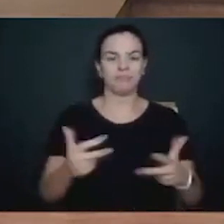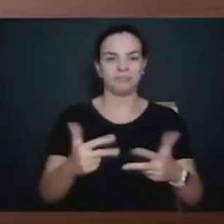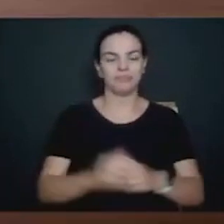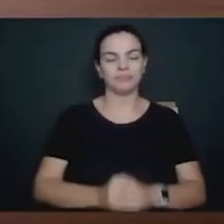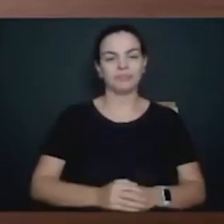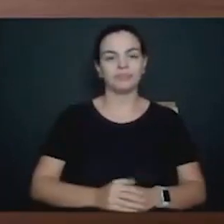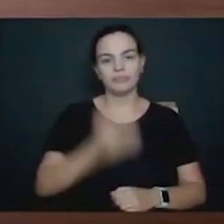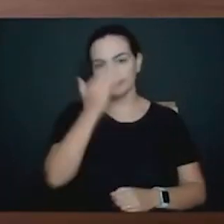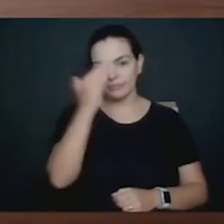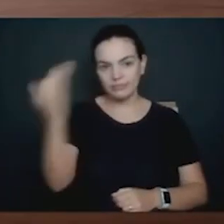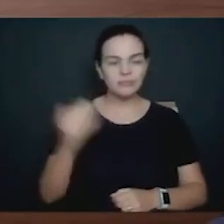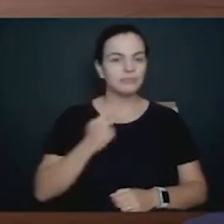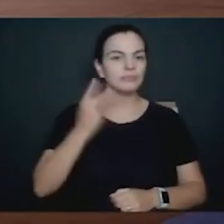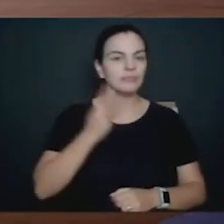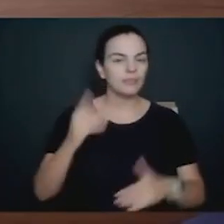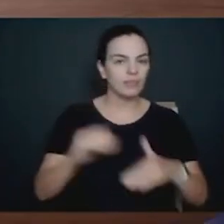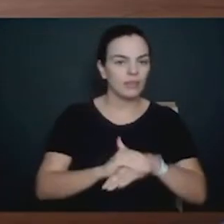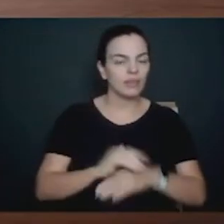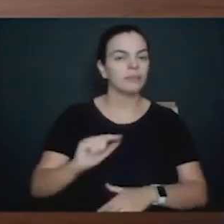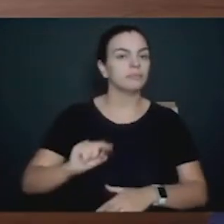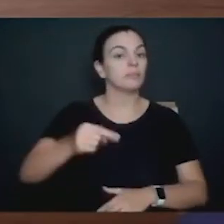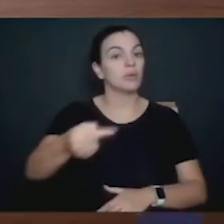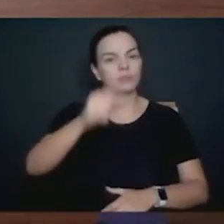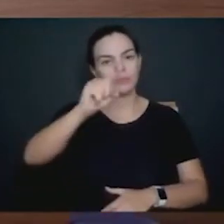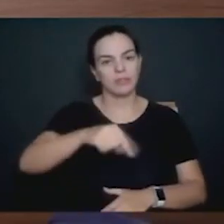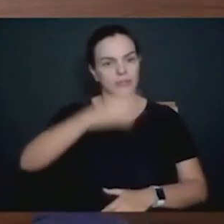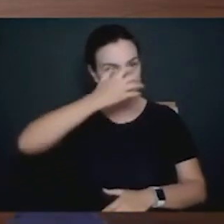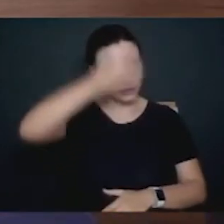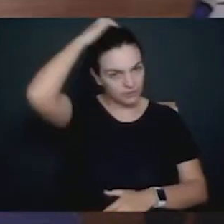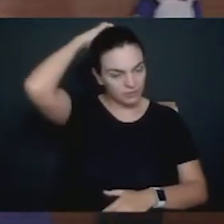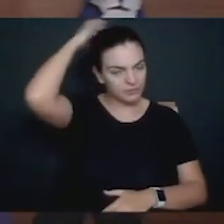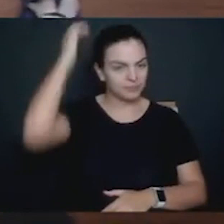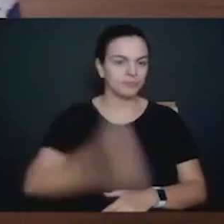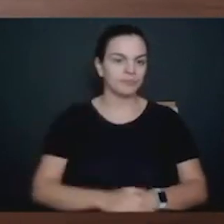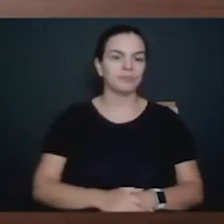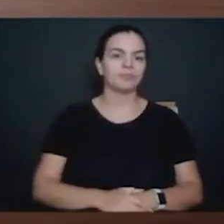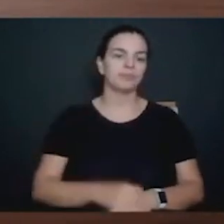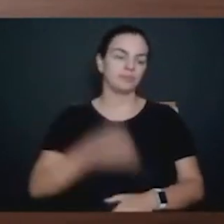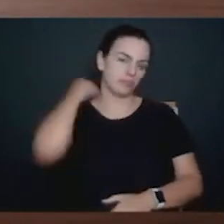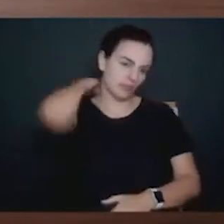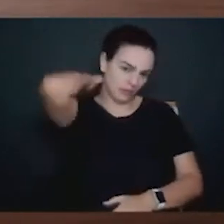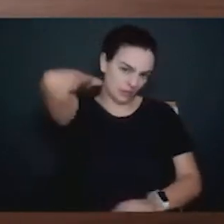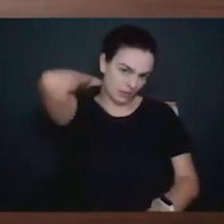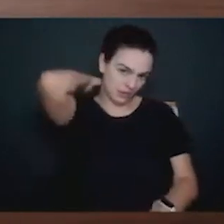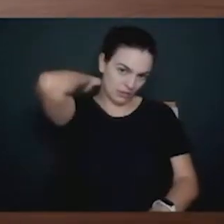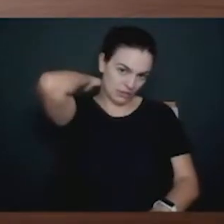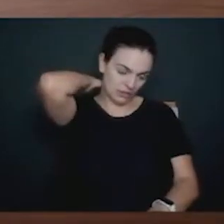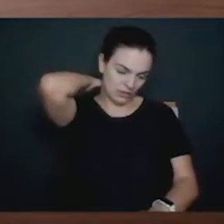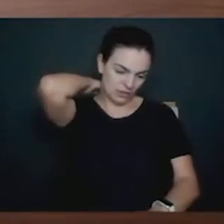próximo vereador do PDT Vereador Tito zeglin uso da palavra 5 minutos